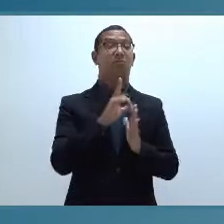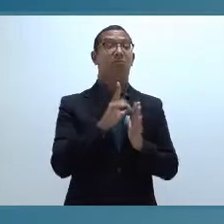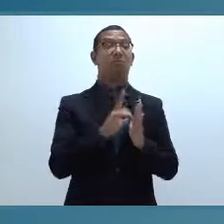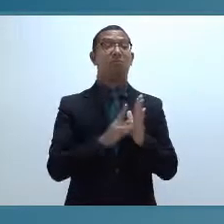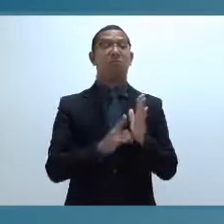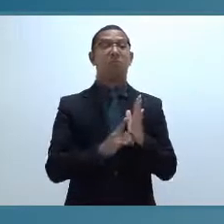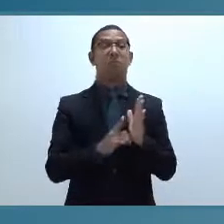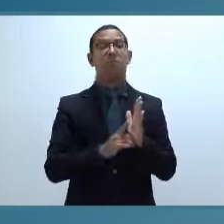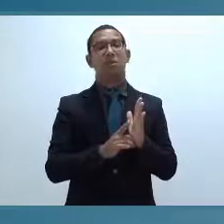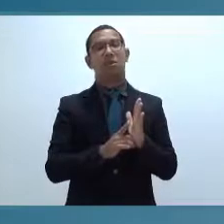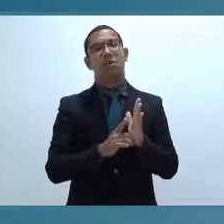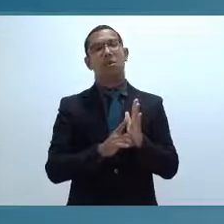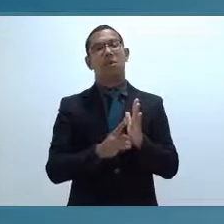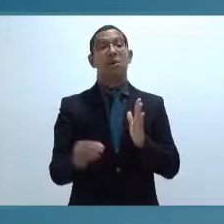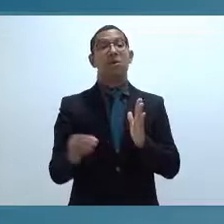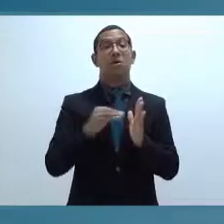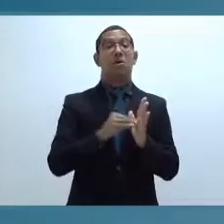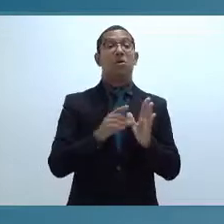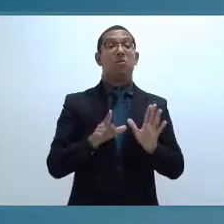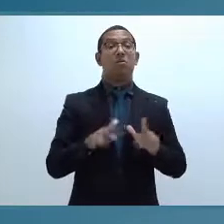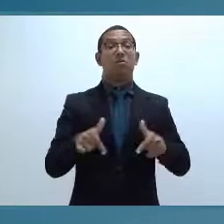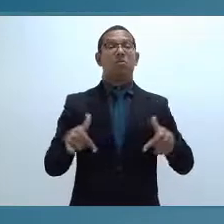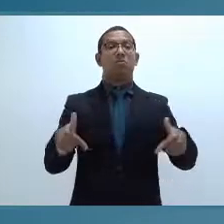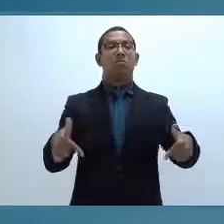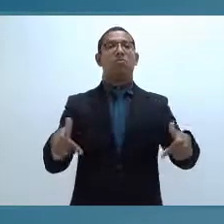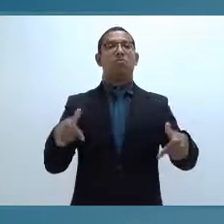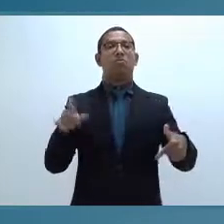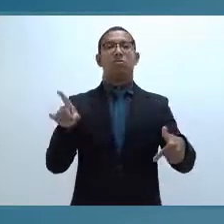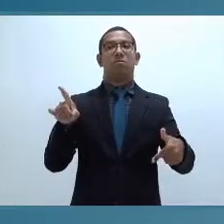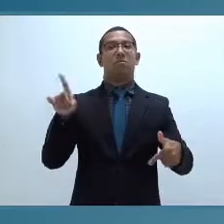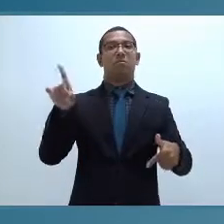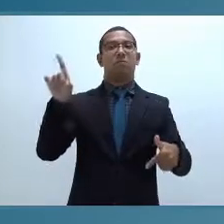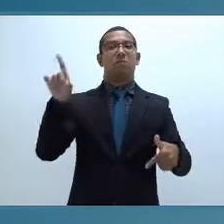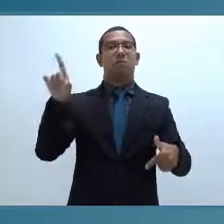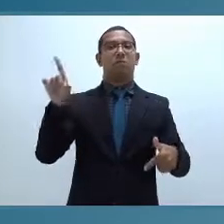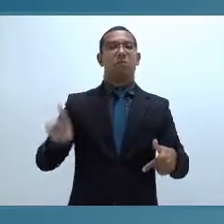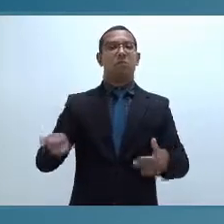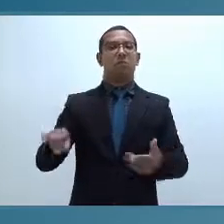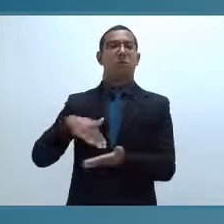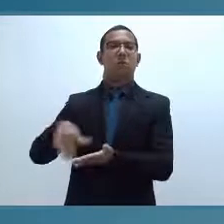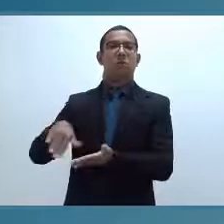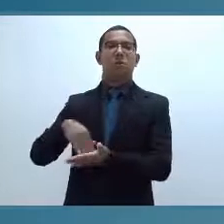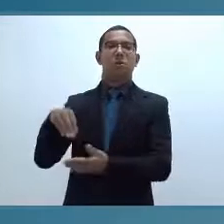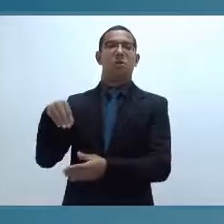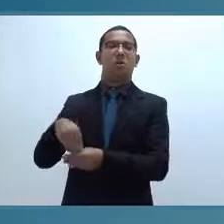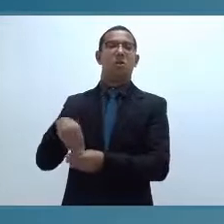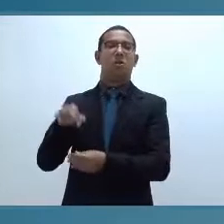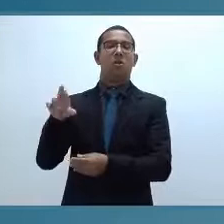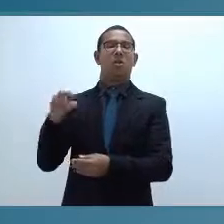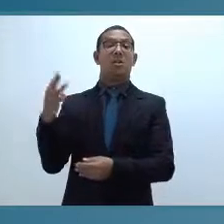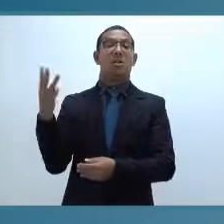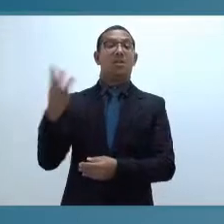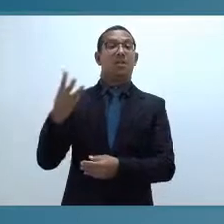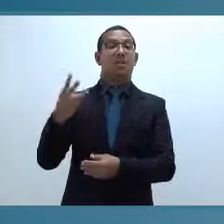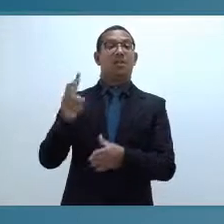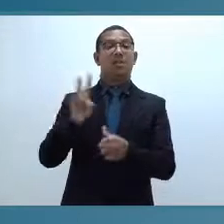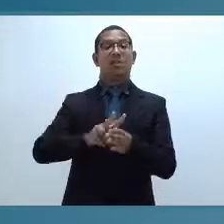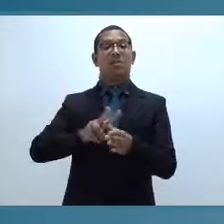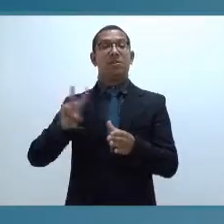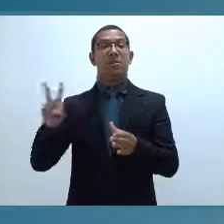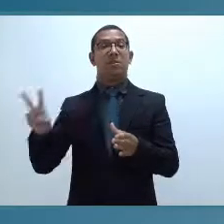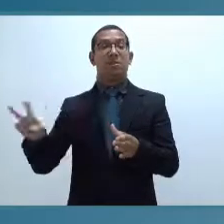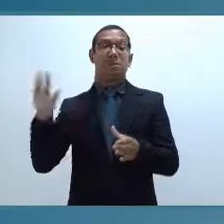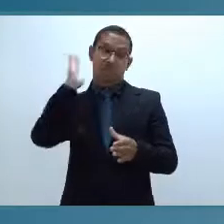tal consta a certidão expedida pela diretora de secretaria da 6ª Vara Criminal da Comarca de